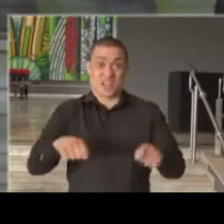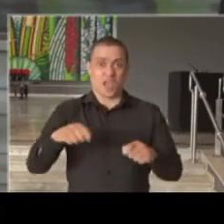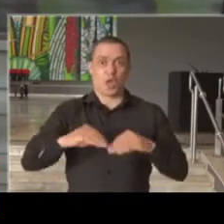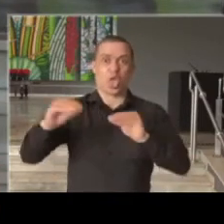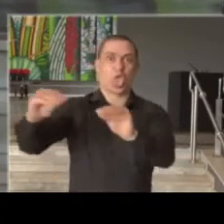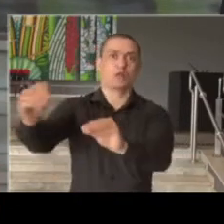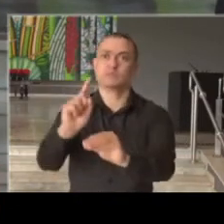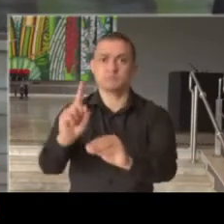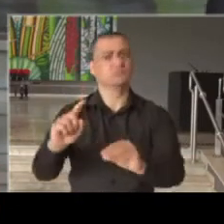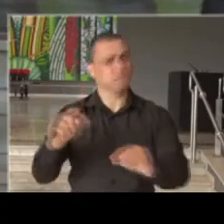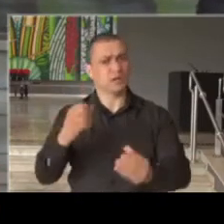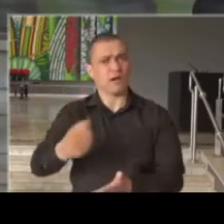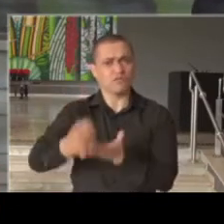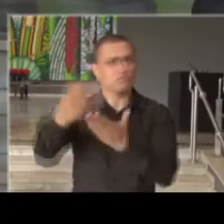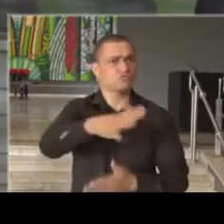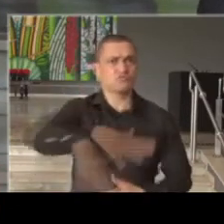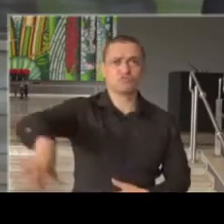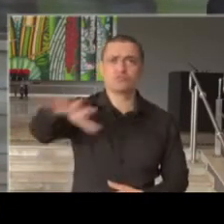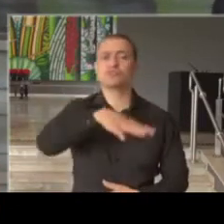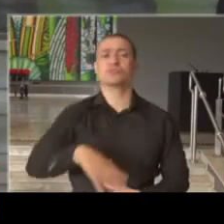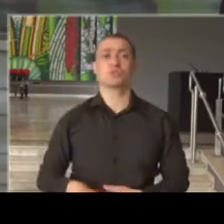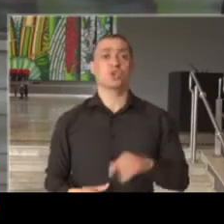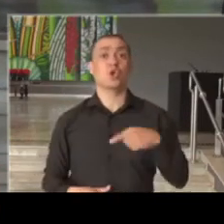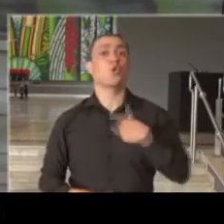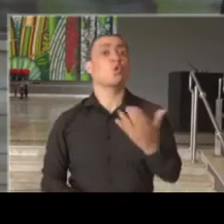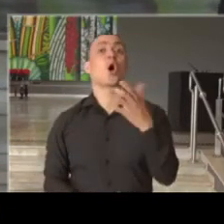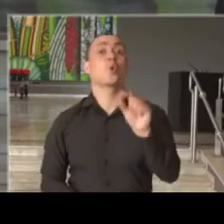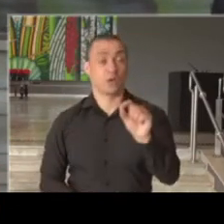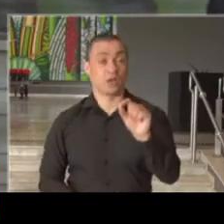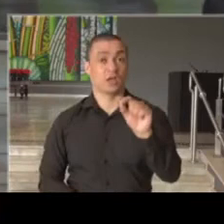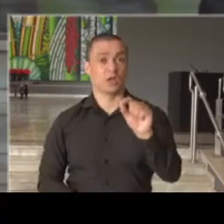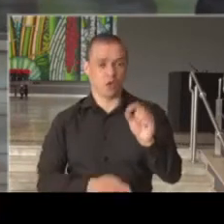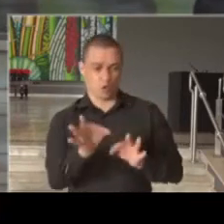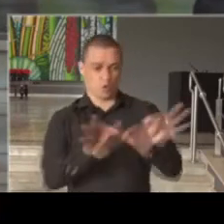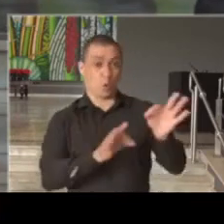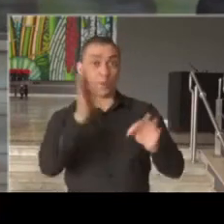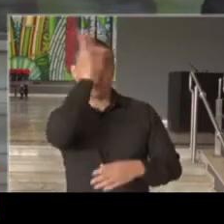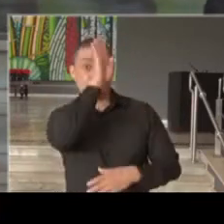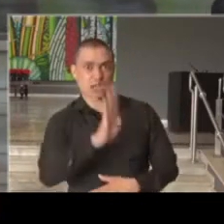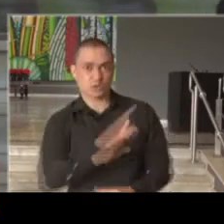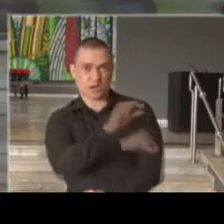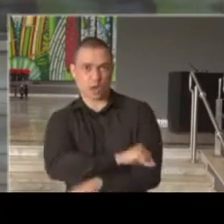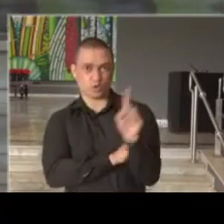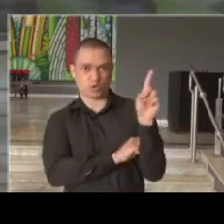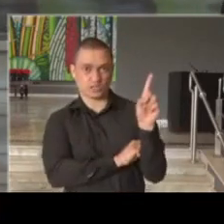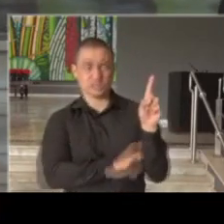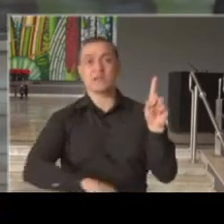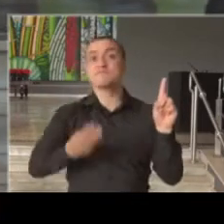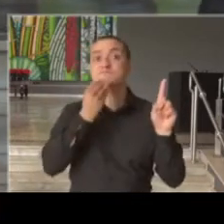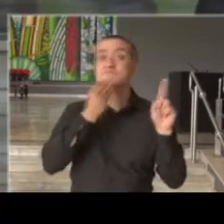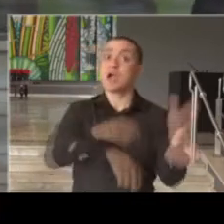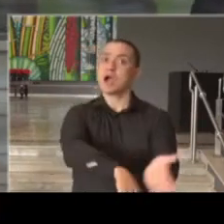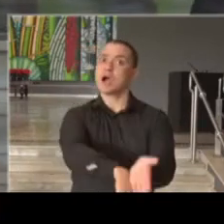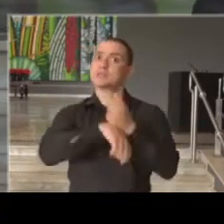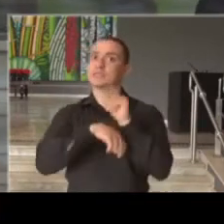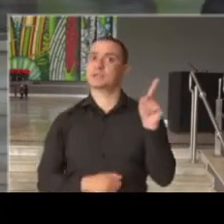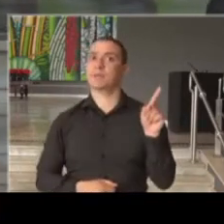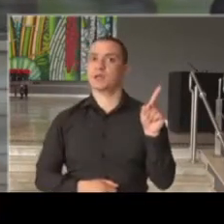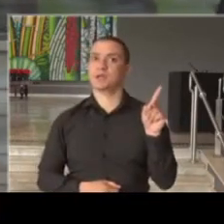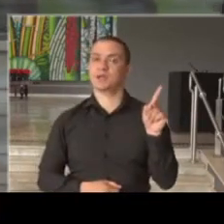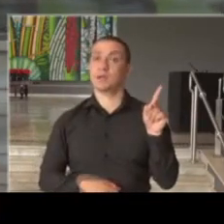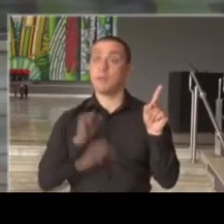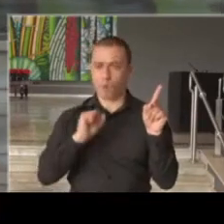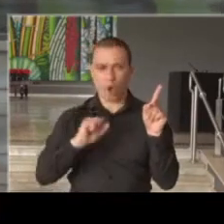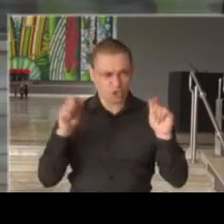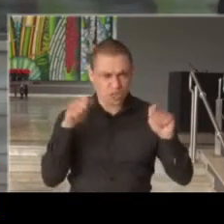Vamos salvar os brasileiros. O que desejamos é que o Plano Nacional de Imunização seja antecipado, como pode